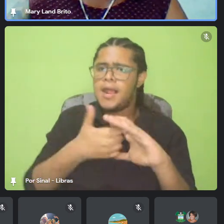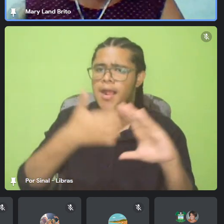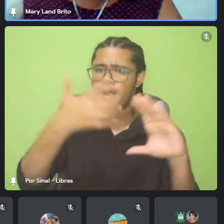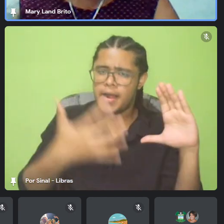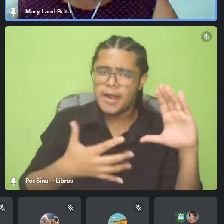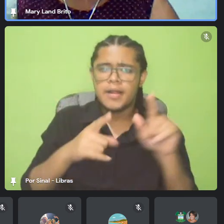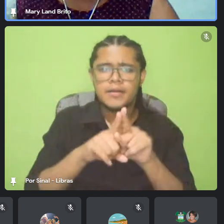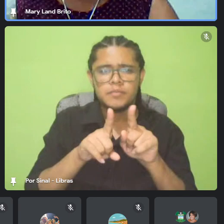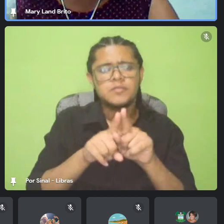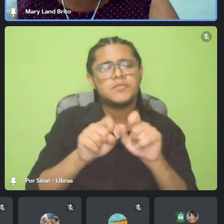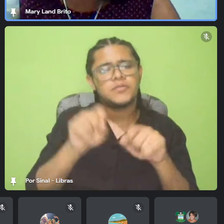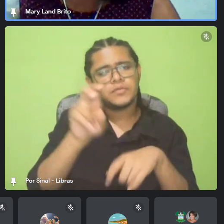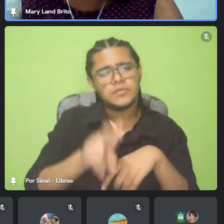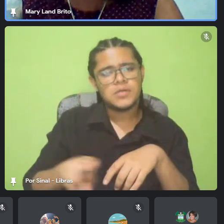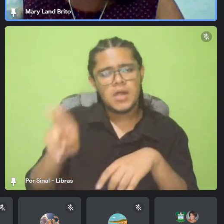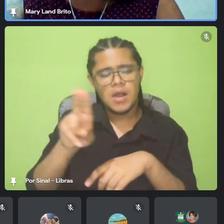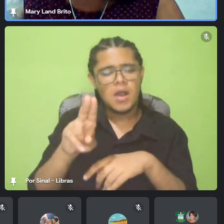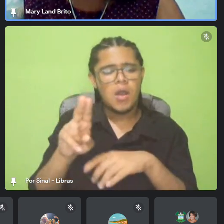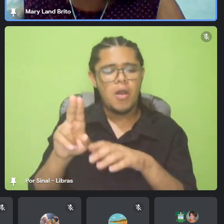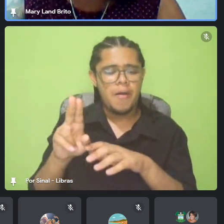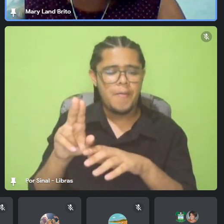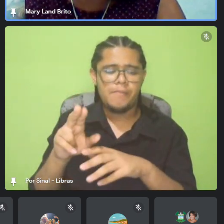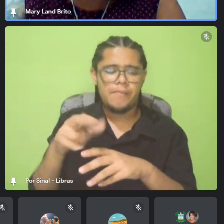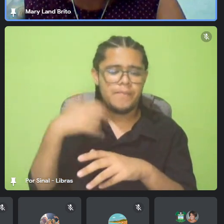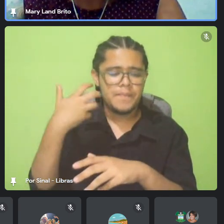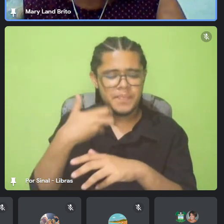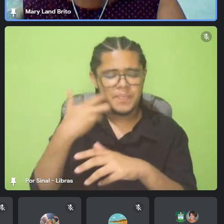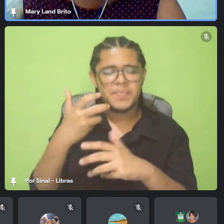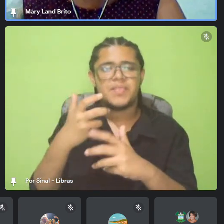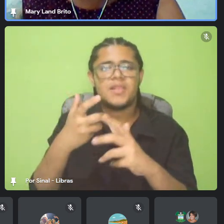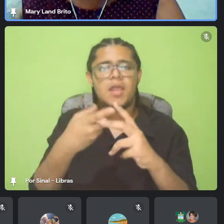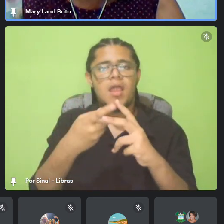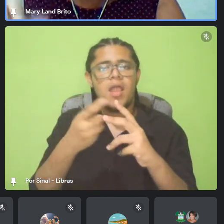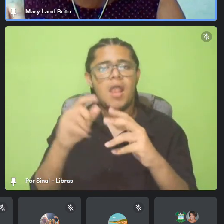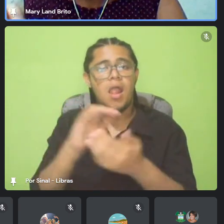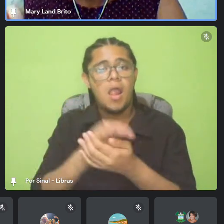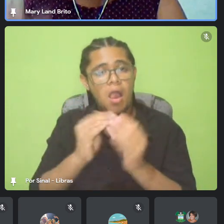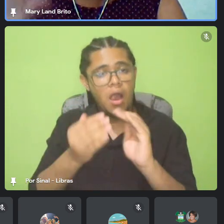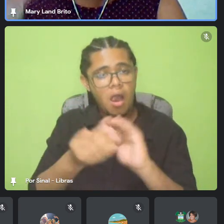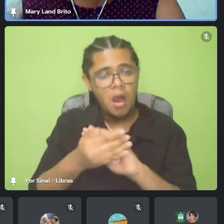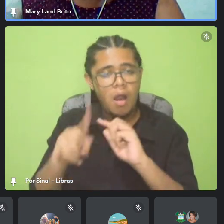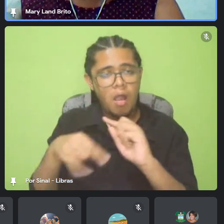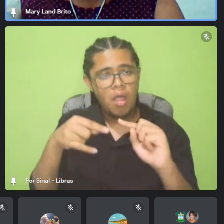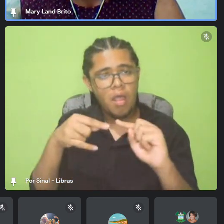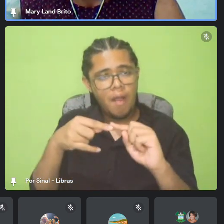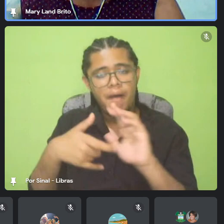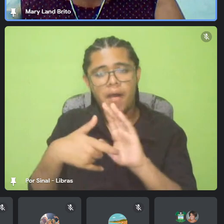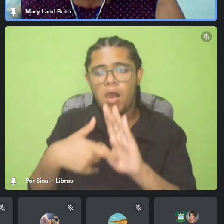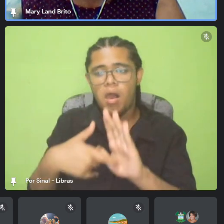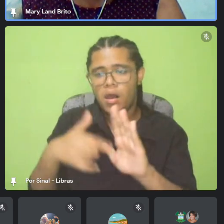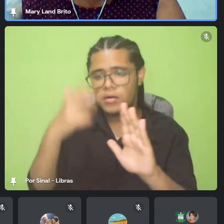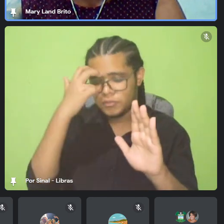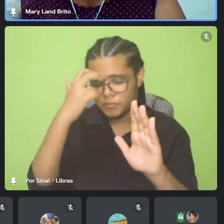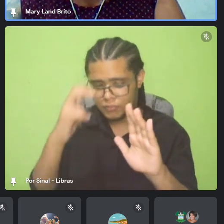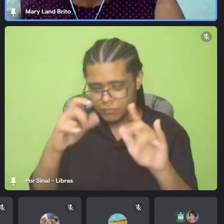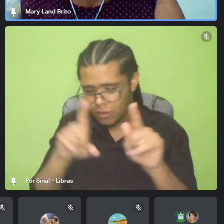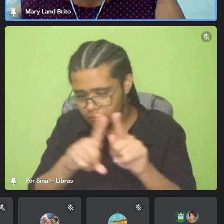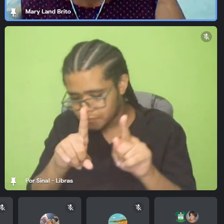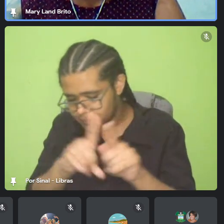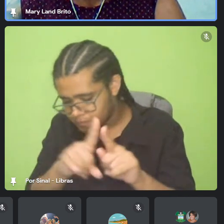dança, da arte, do encontro que vai acontecer, trazendo a cultura e tu colocando as questões